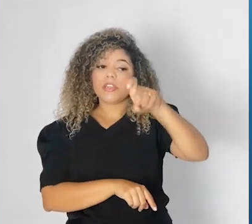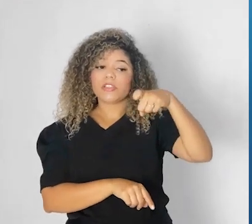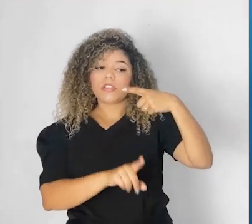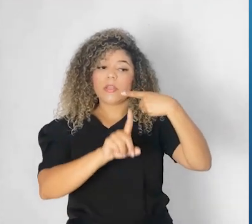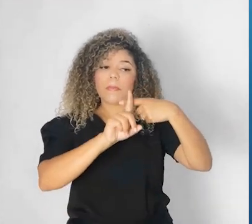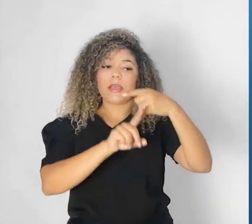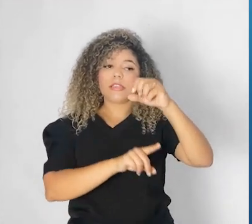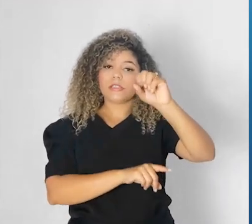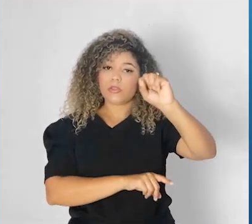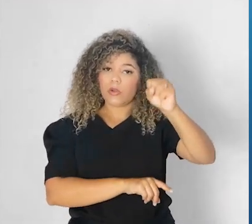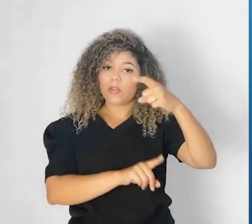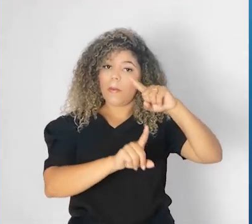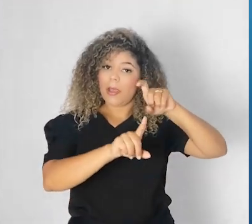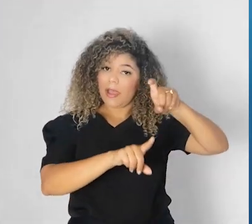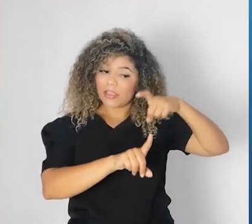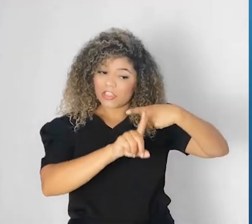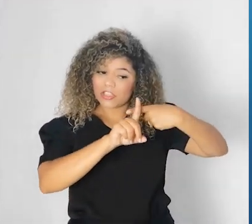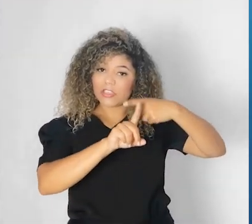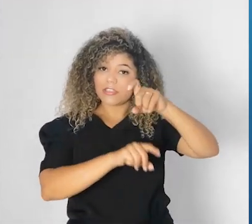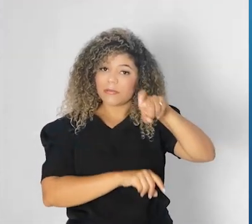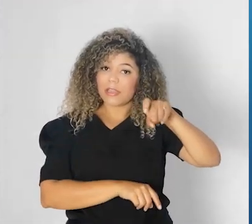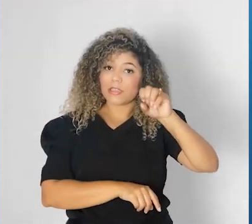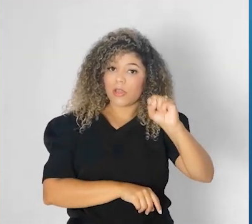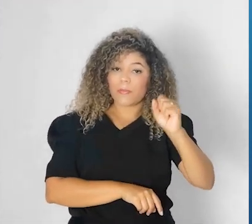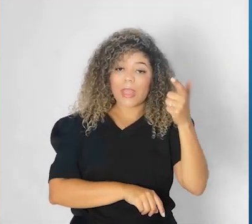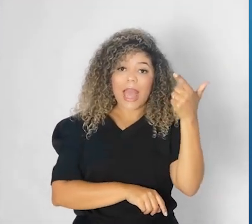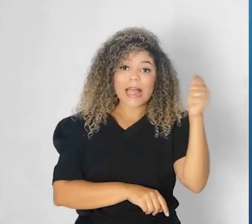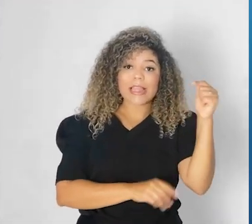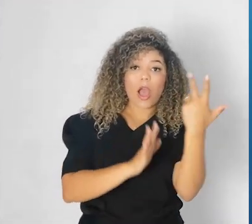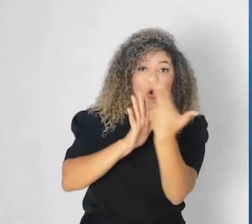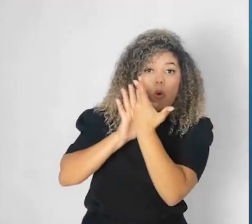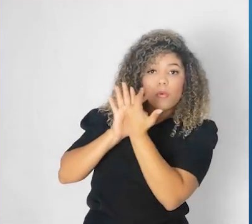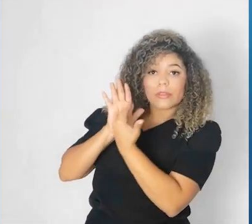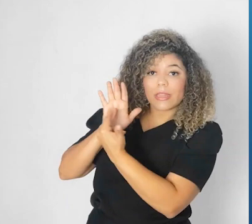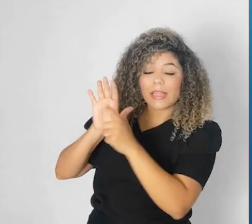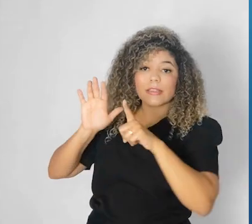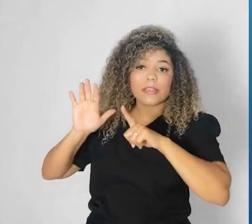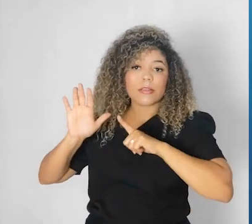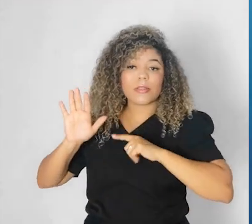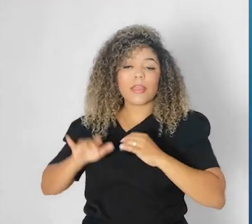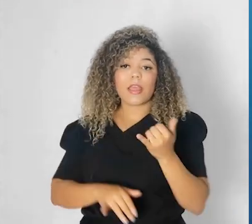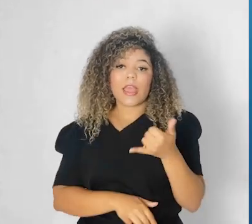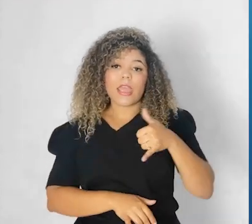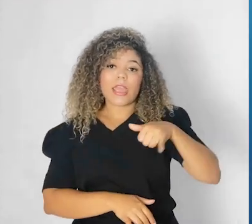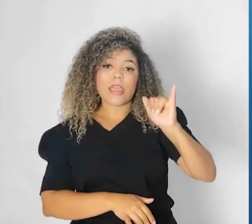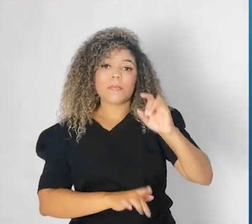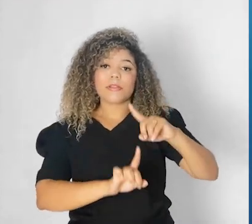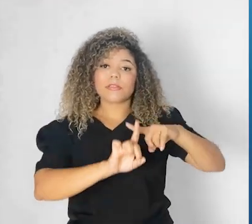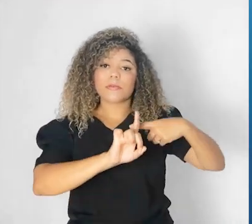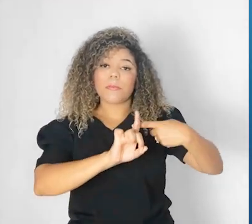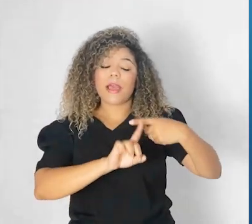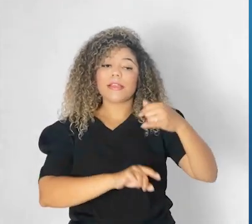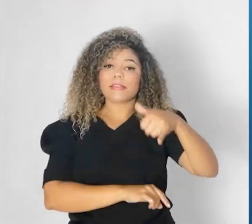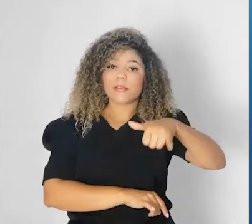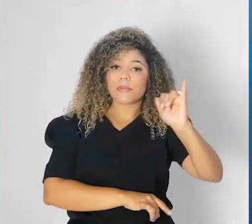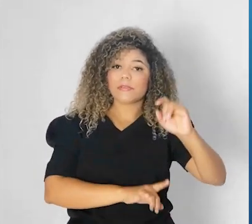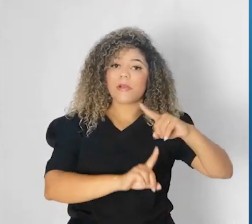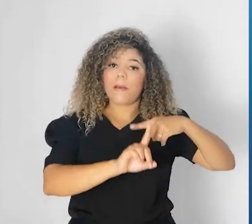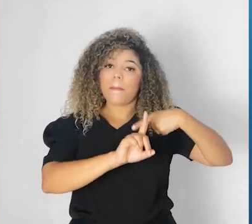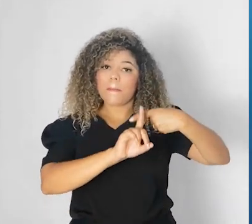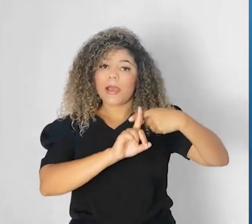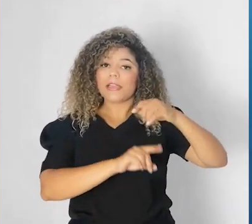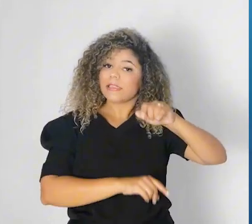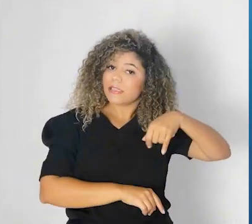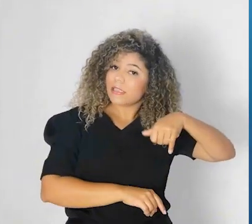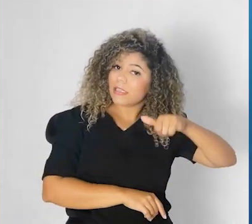mais x mais 8. E na outra figura nós temos, é y, y. Então, y mais y mais y mais